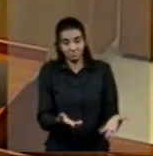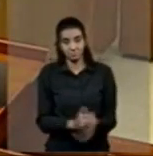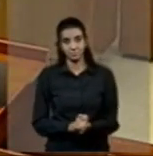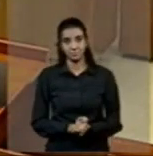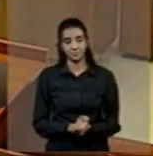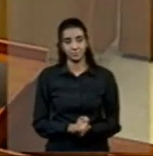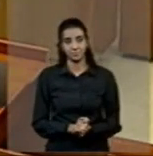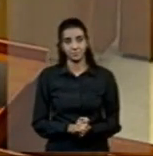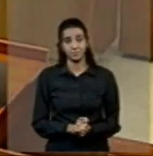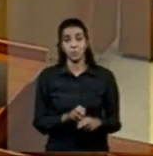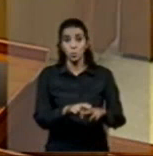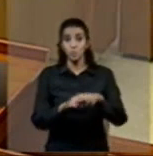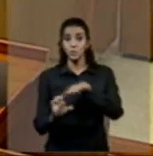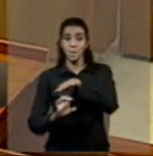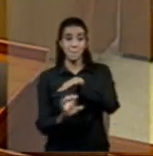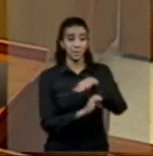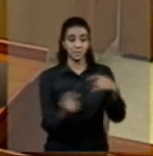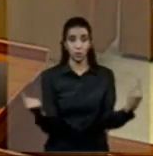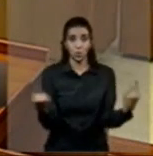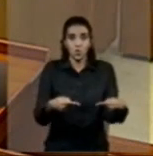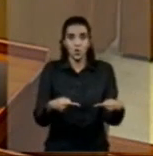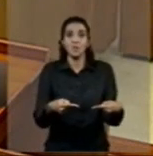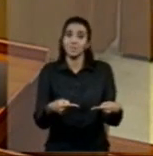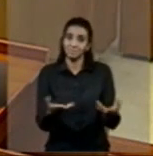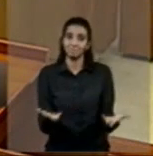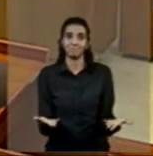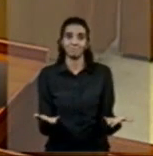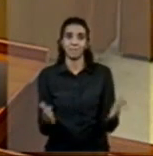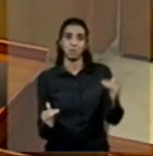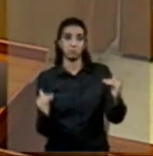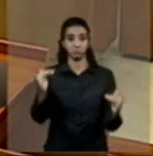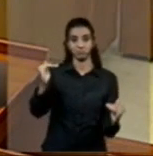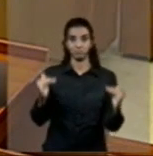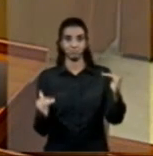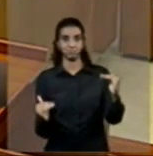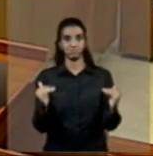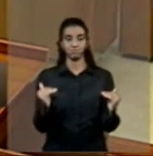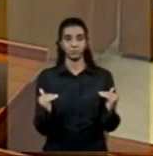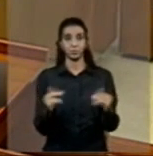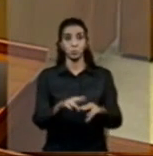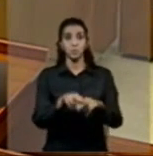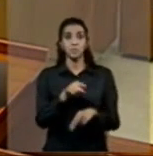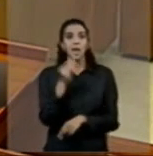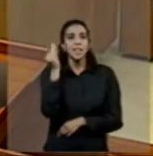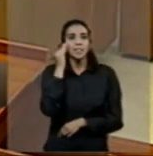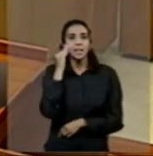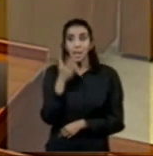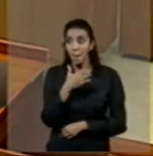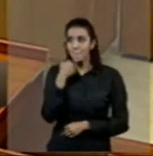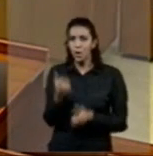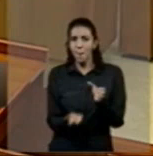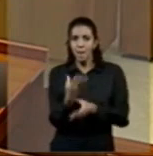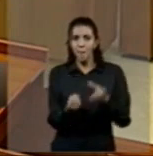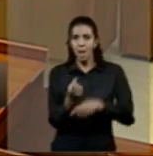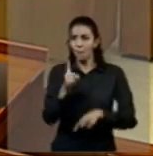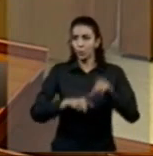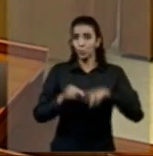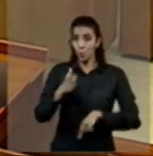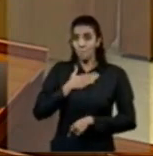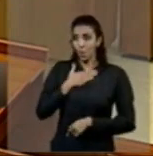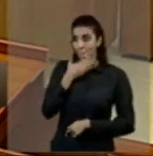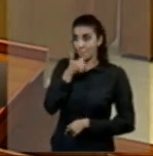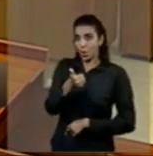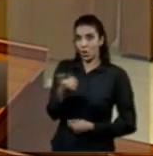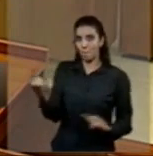Isso é o que faz as empresas concorrerem, isso é que faz as empresas tentarem produzir o melhor produto ao menor